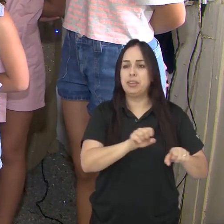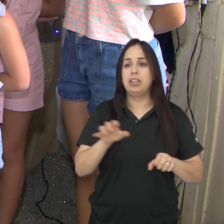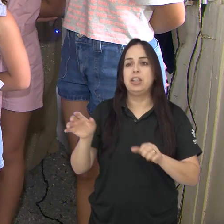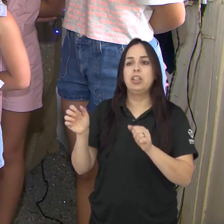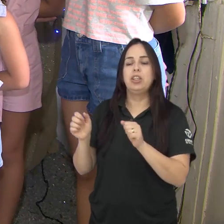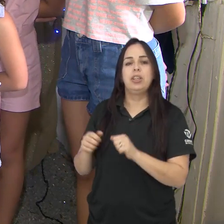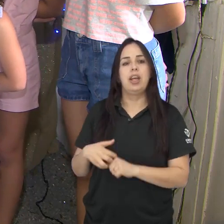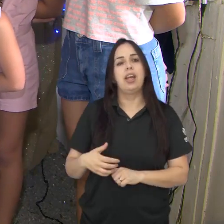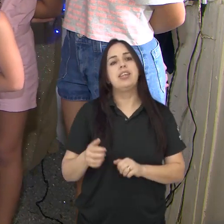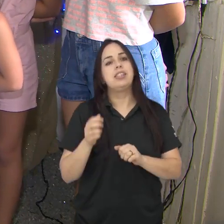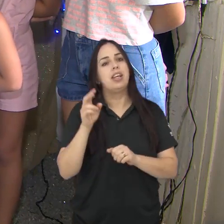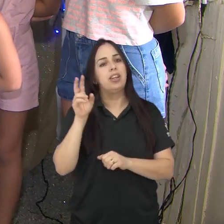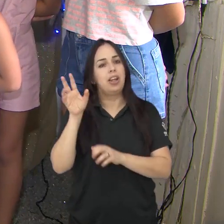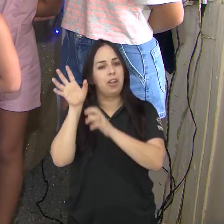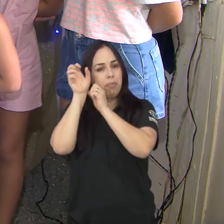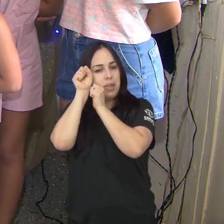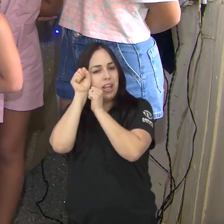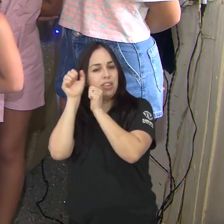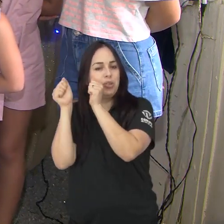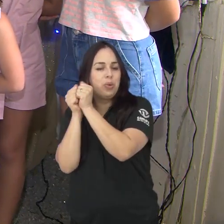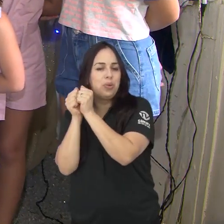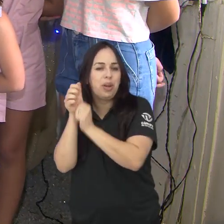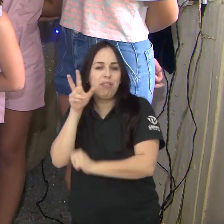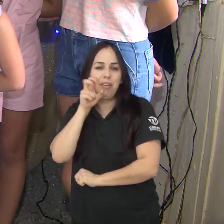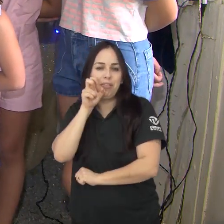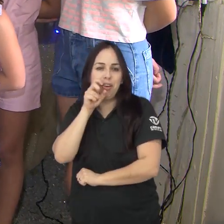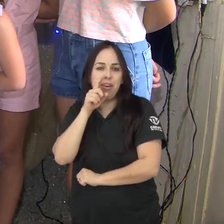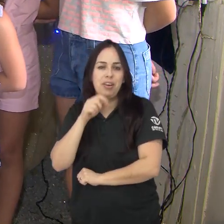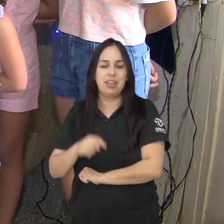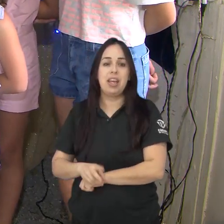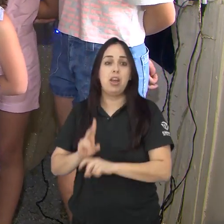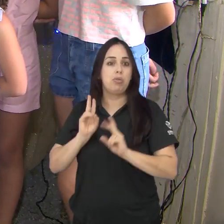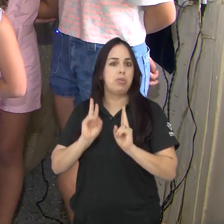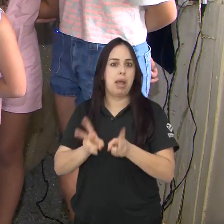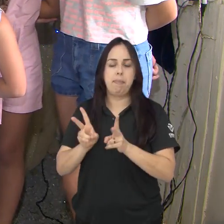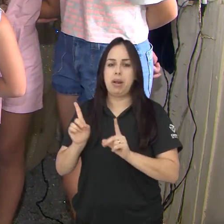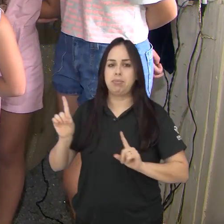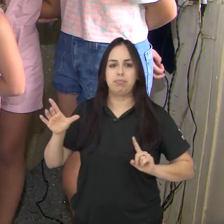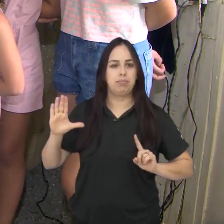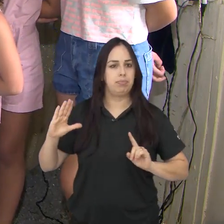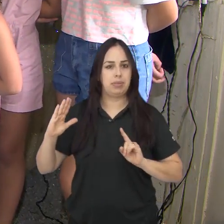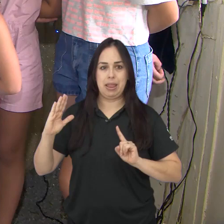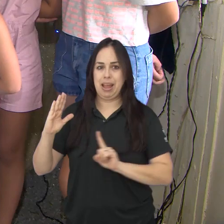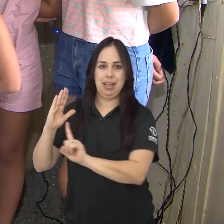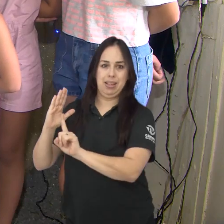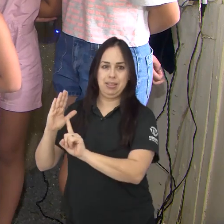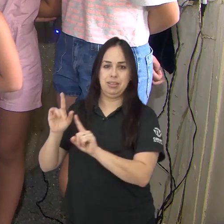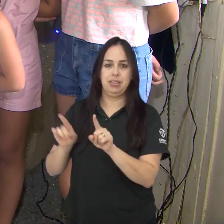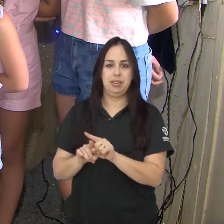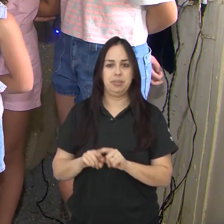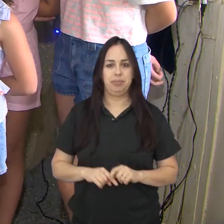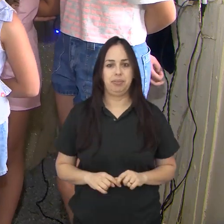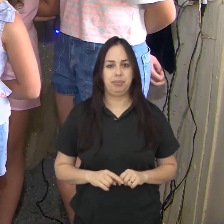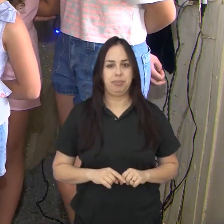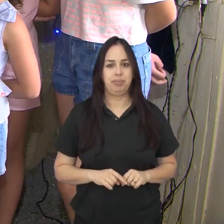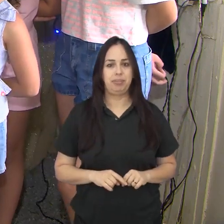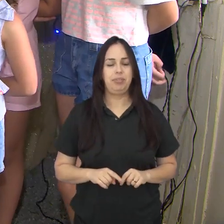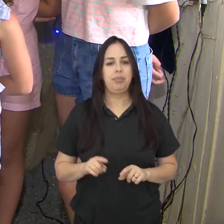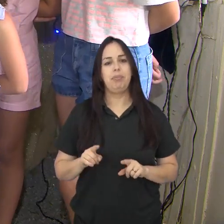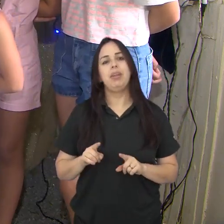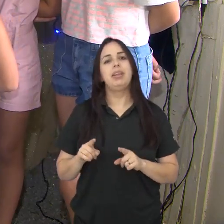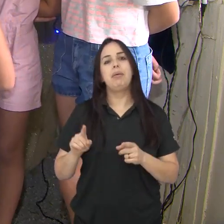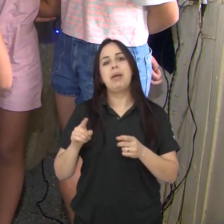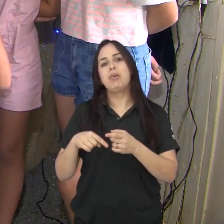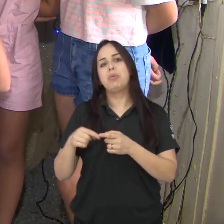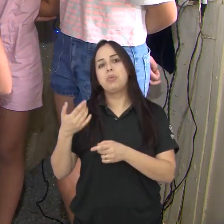eu dormia com ela, né? Toda noite estava lá, eu era a neta mais presente. Então, ela era caçula, assim, todos os irmãos